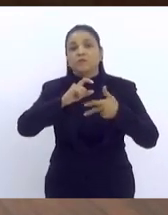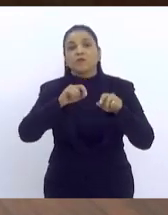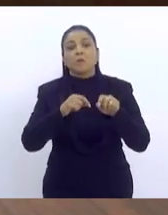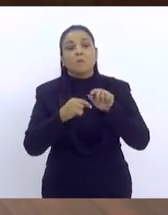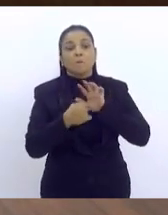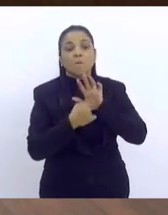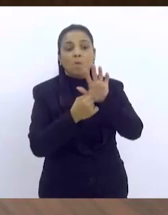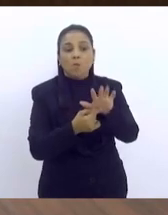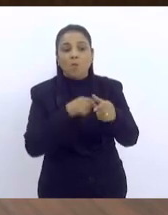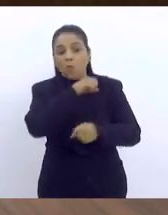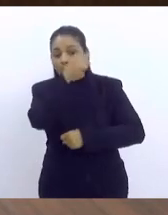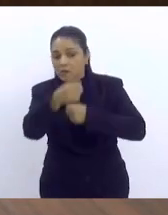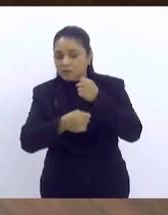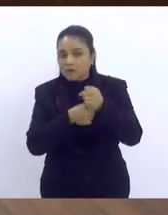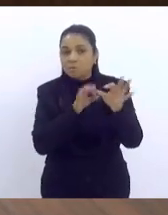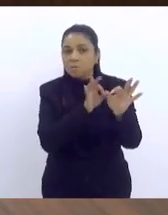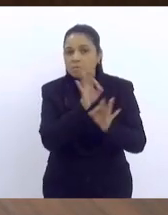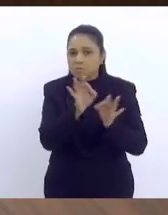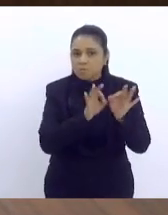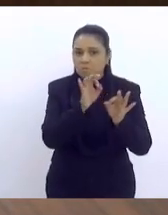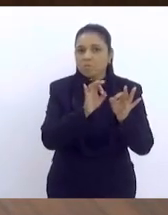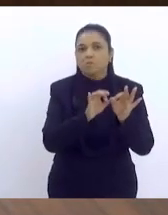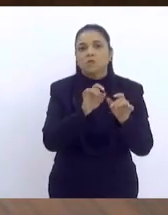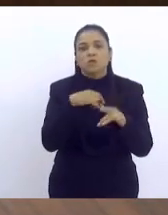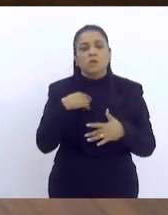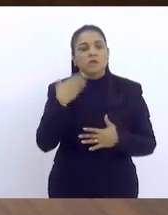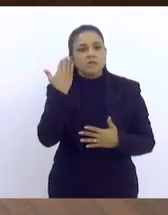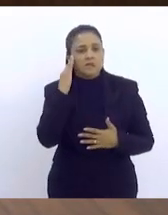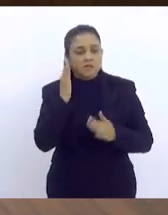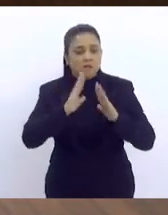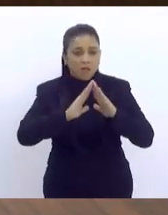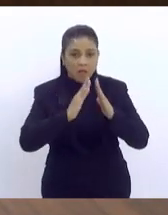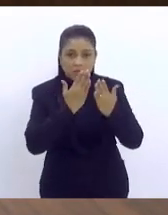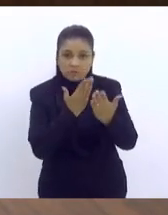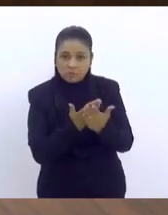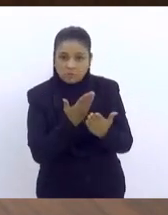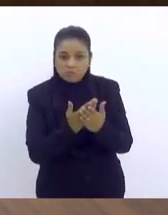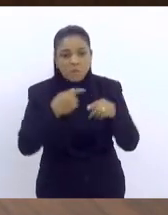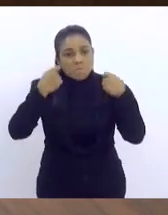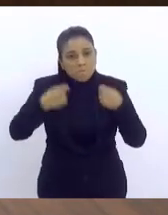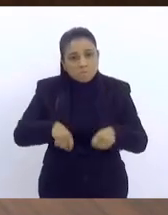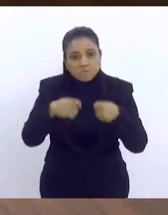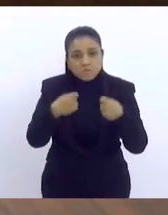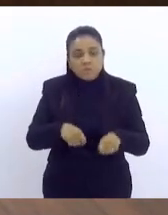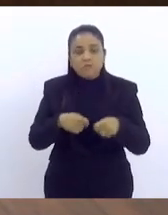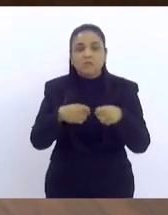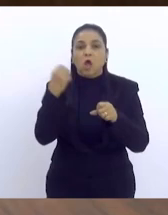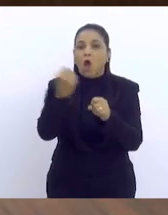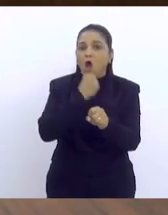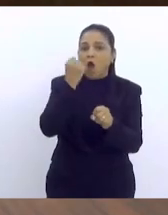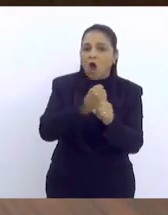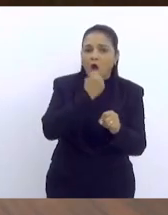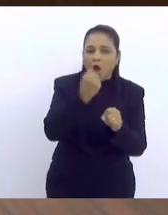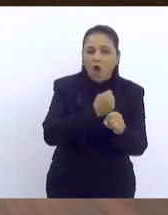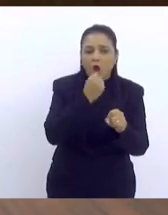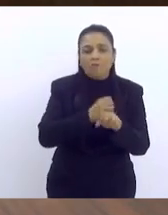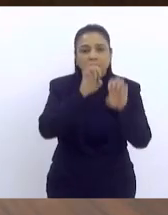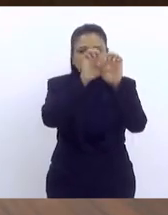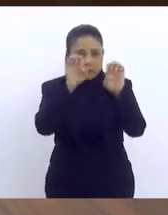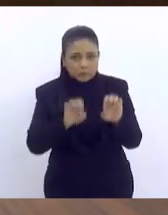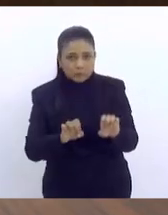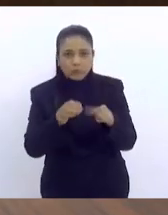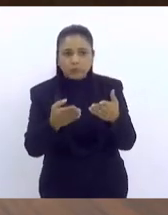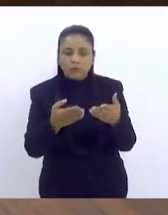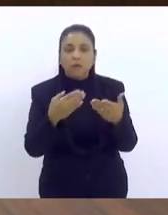planejamento haja uma melhor compreensão das unidades escolares que precisam de intervenção na sua infraestrutura